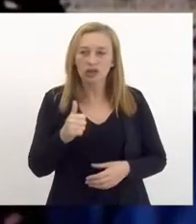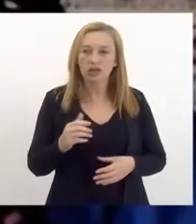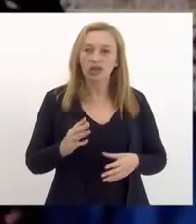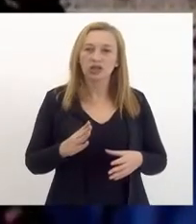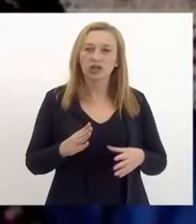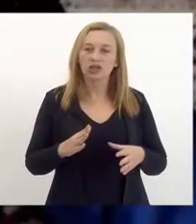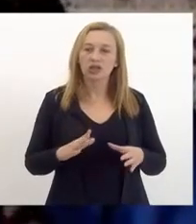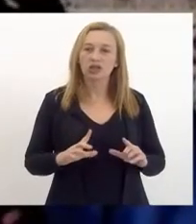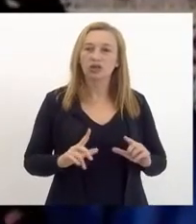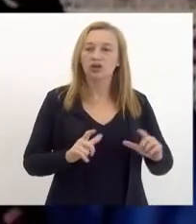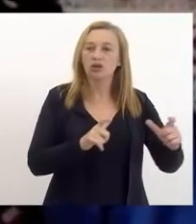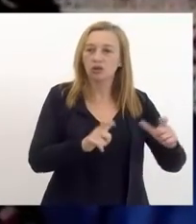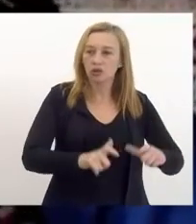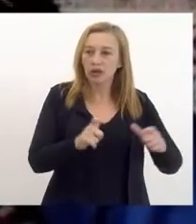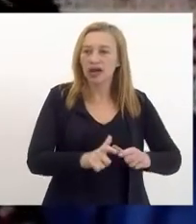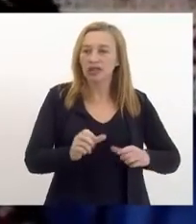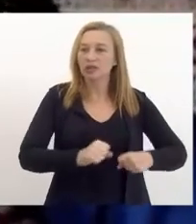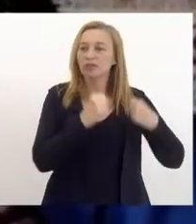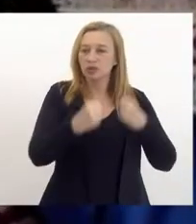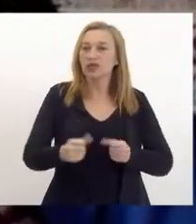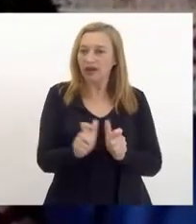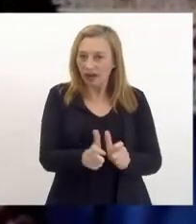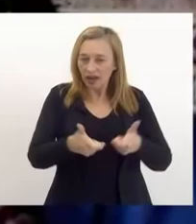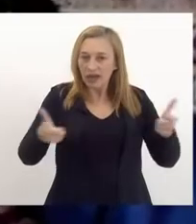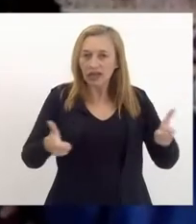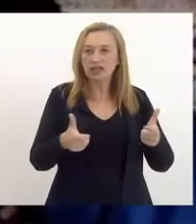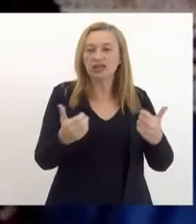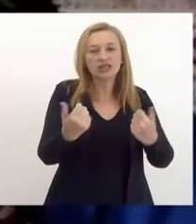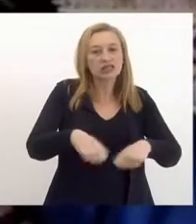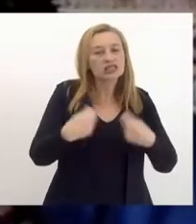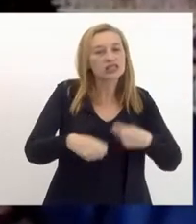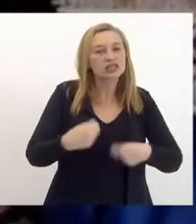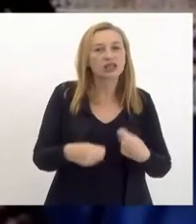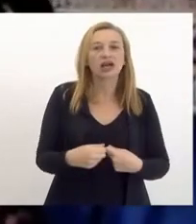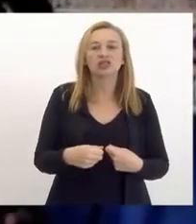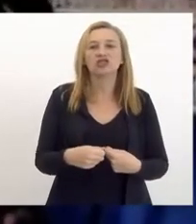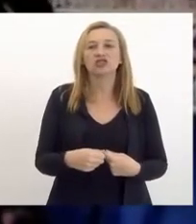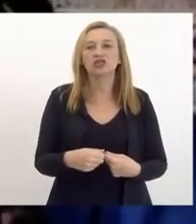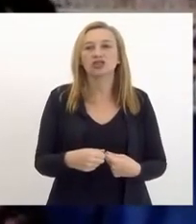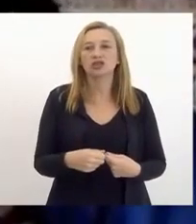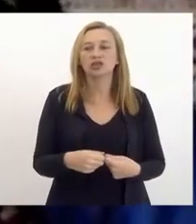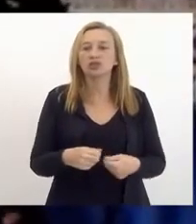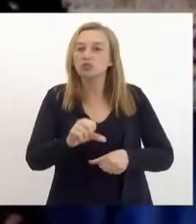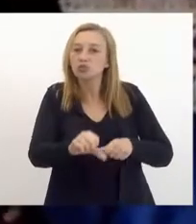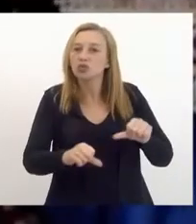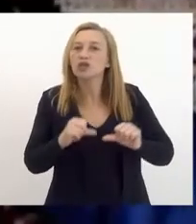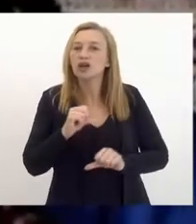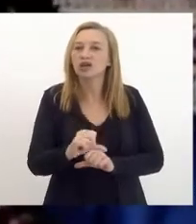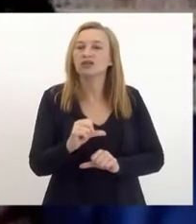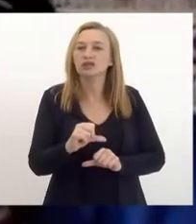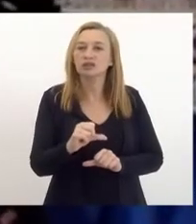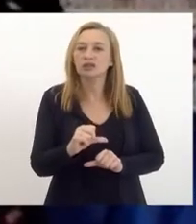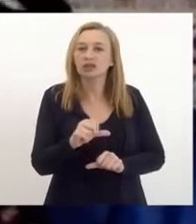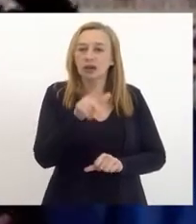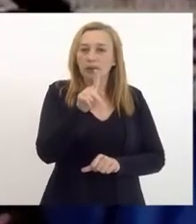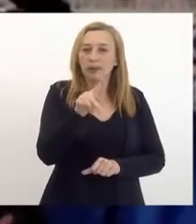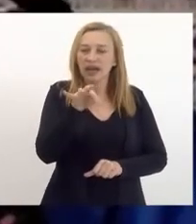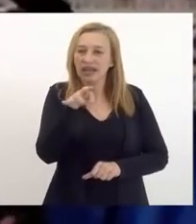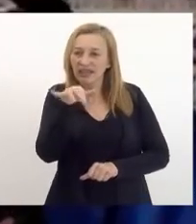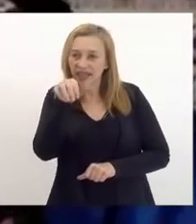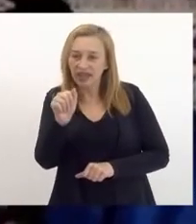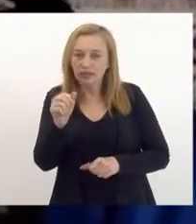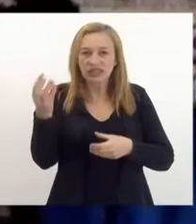poder, é imensa, né? A necessidade dessa mudança de paradigma